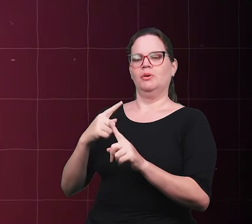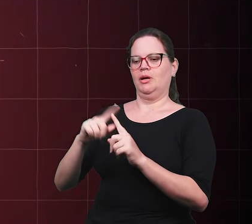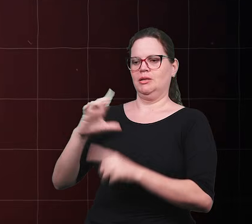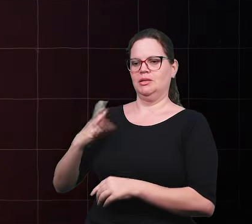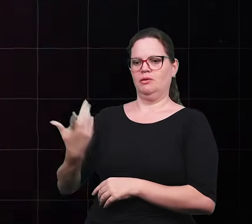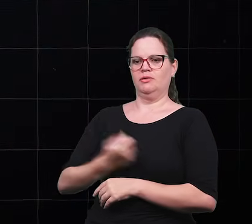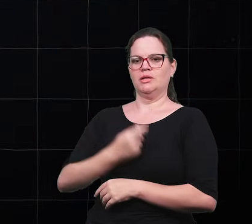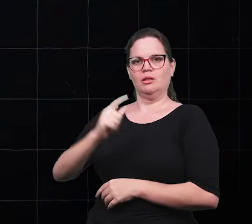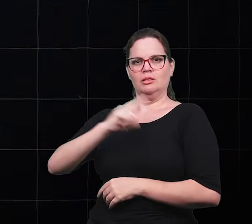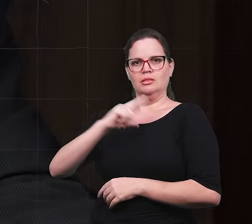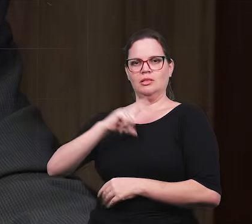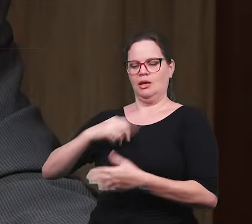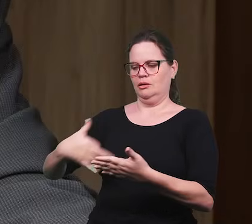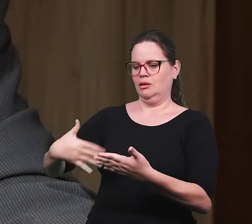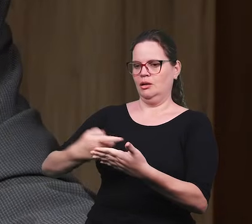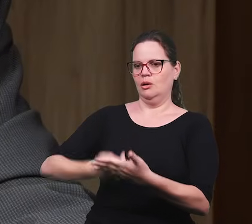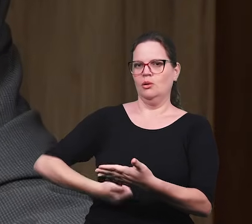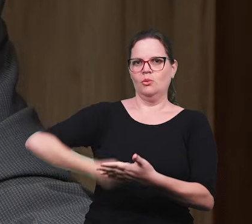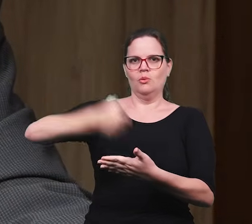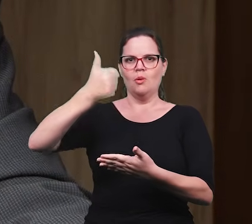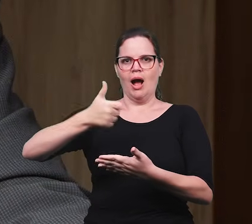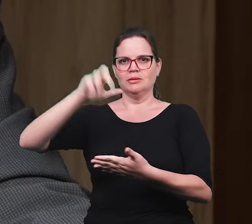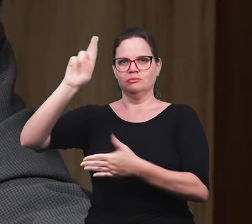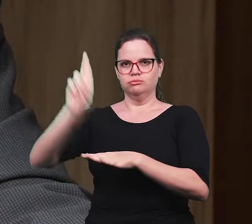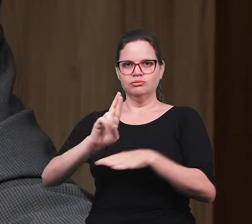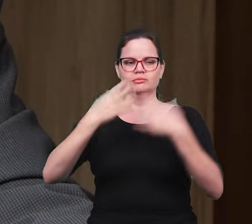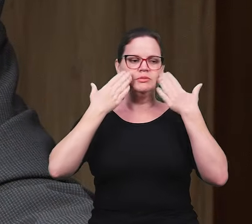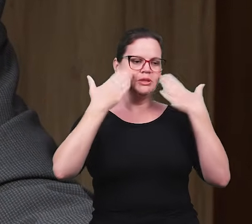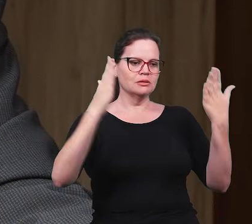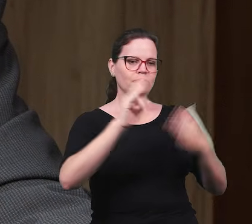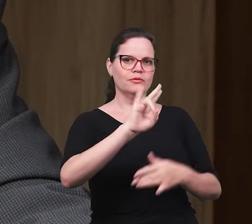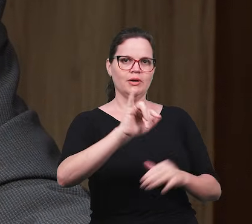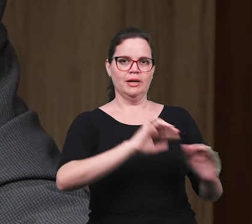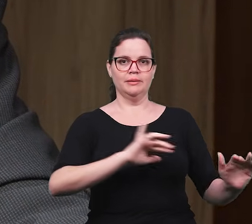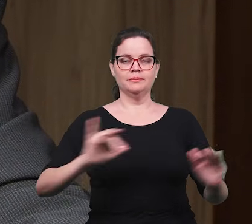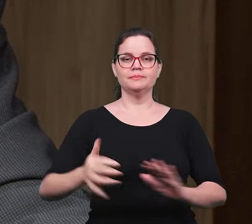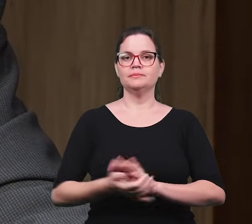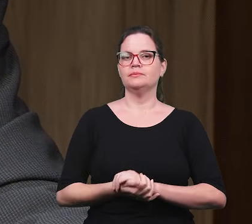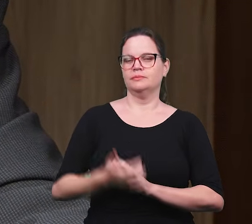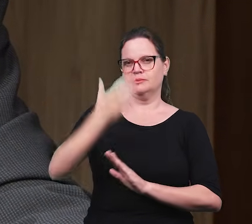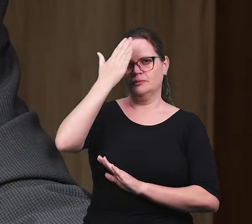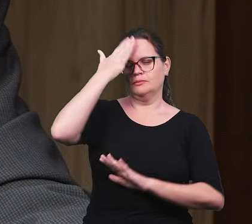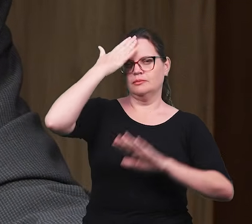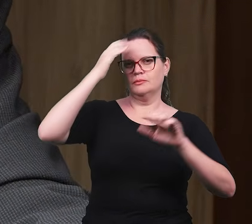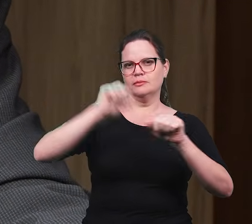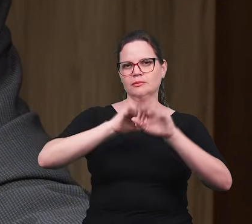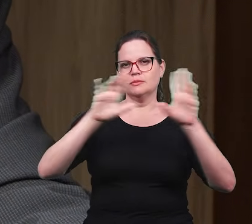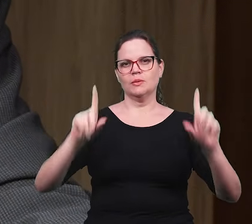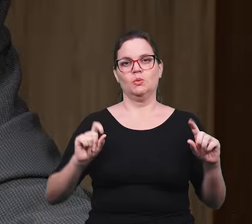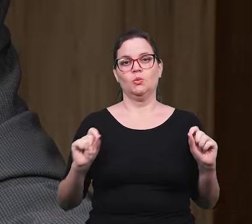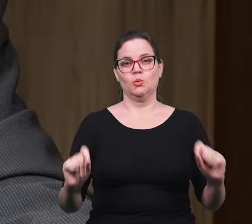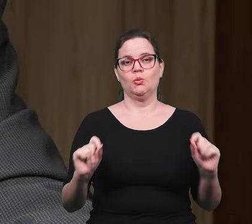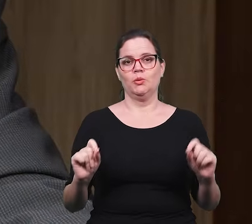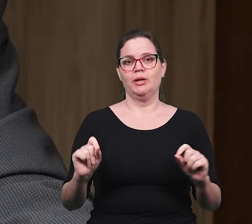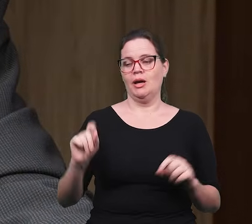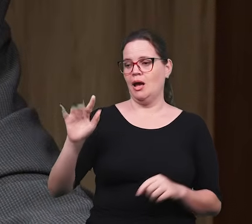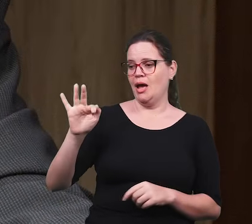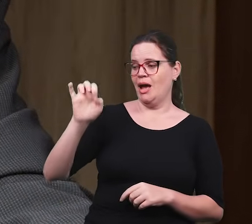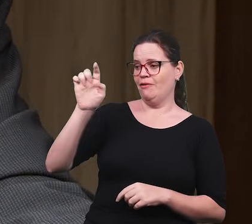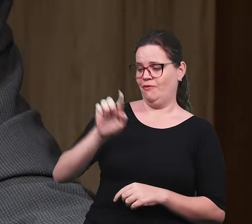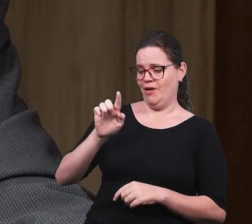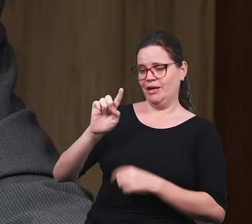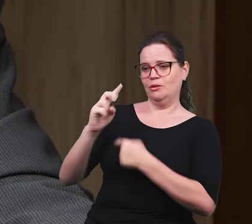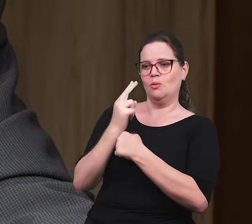revelar no último tempo. Já compreendendo que era a fé que os